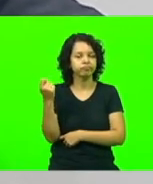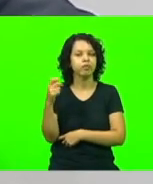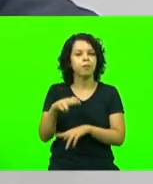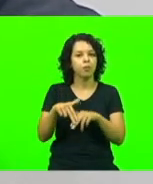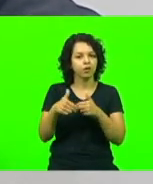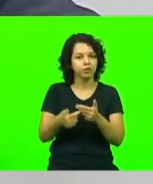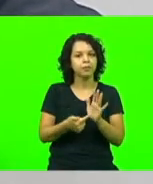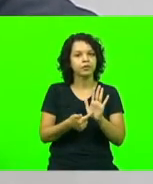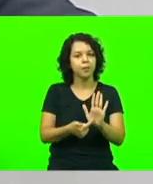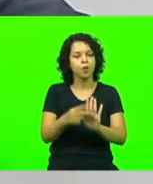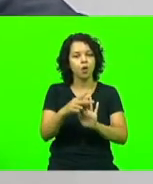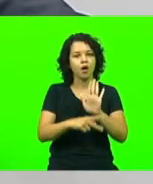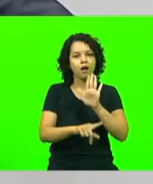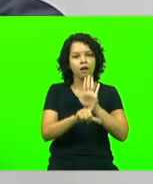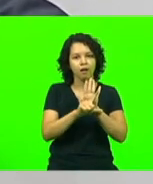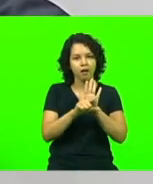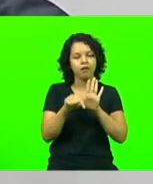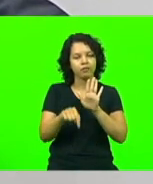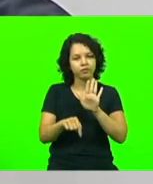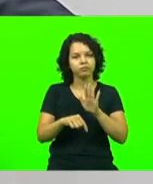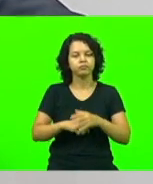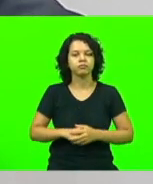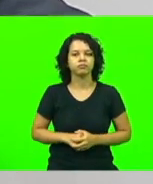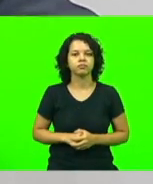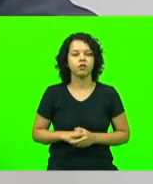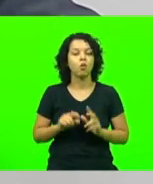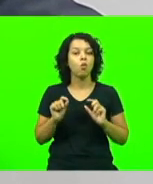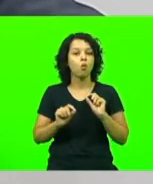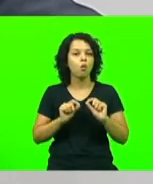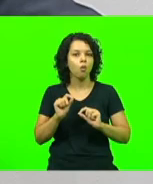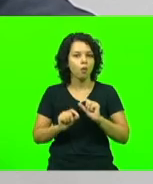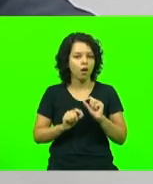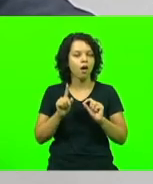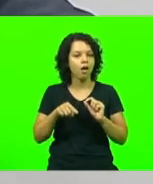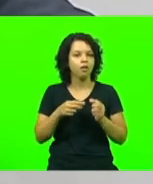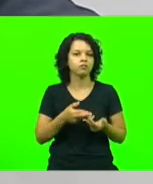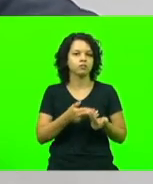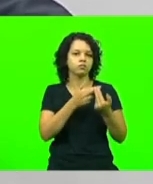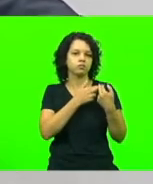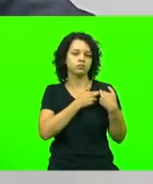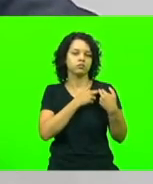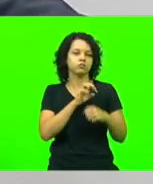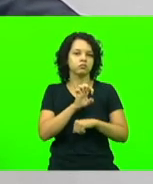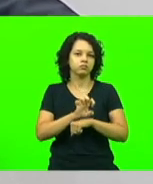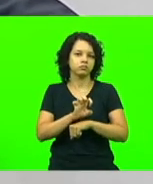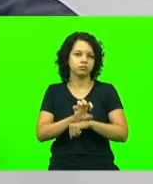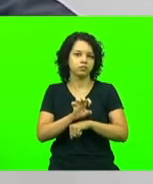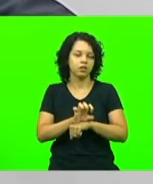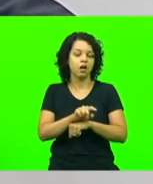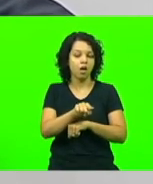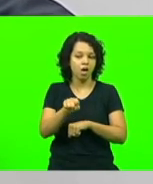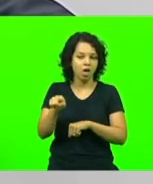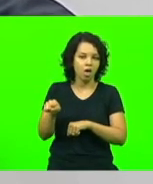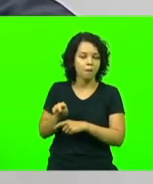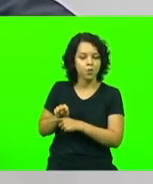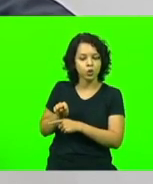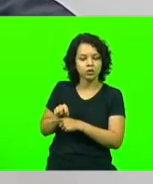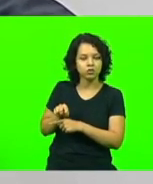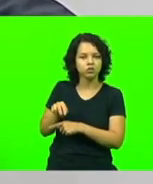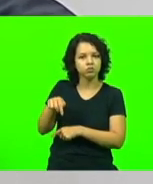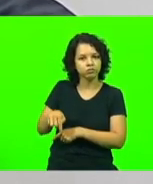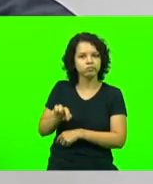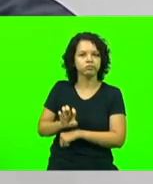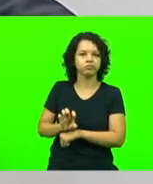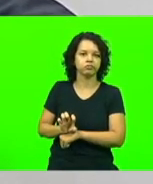apresentando esse projeto de lei, essa casa, que traz uma responsabilidade do Estado em cima daqueles que estão tutelados pelo Estado.